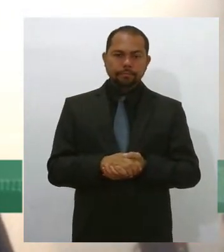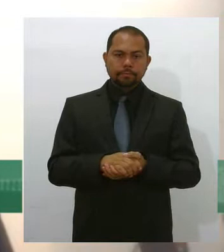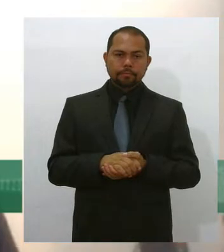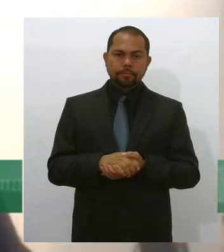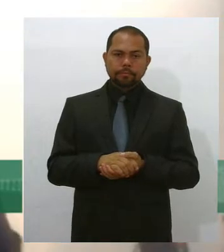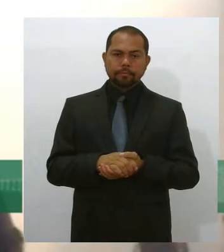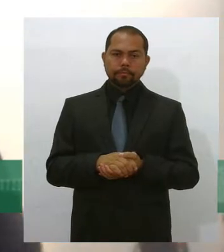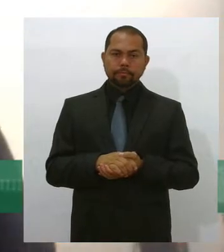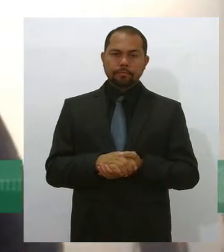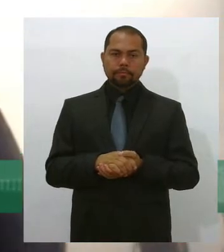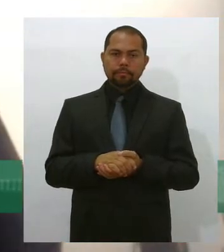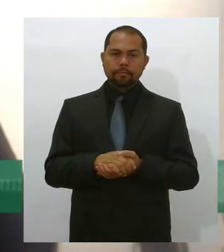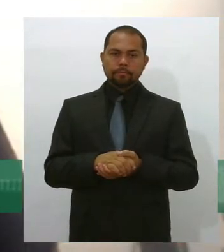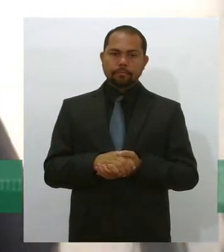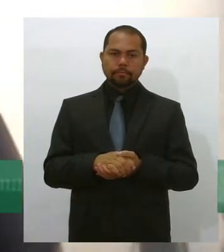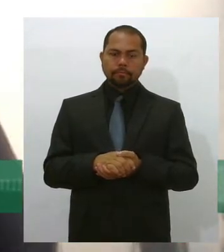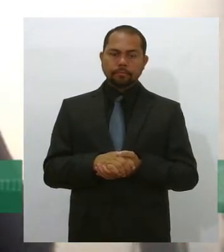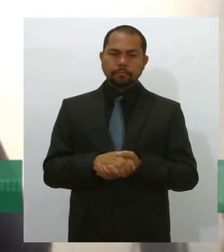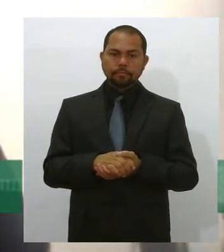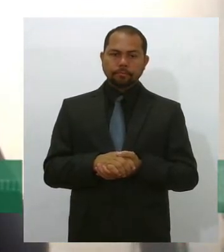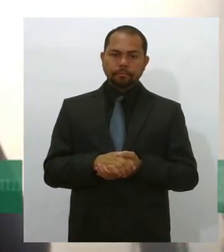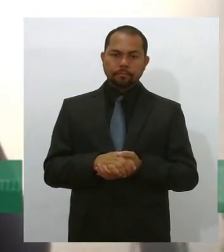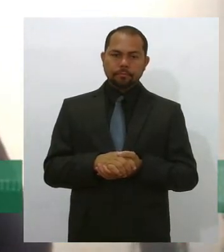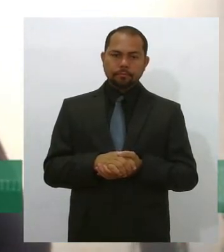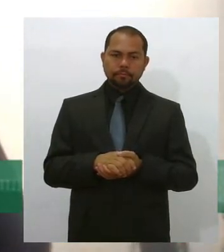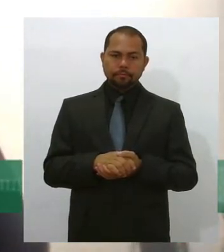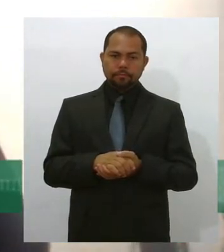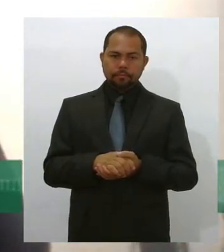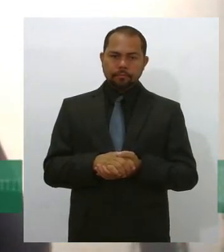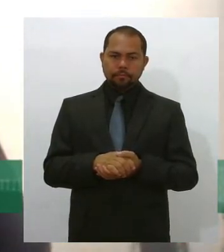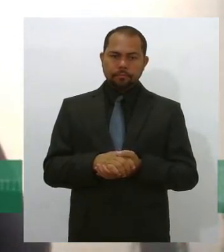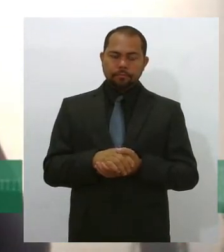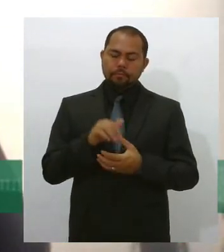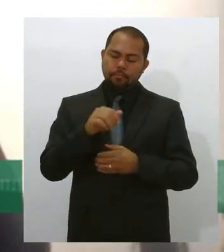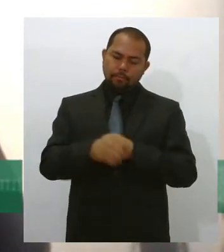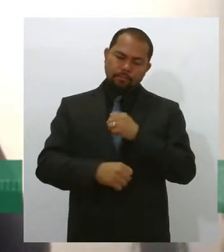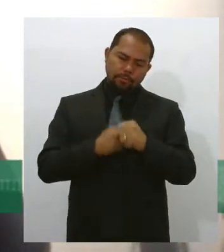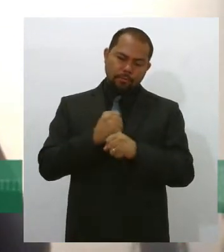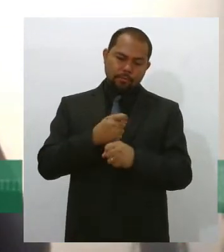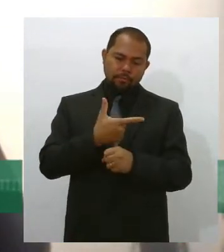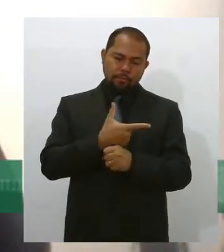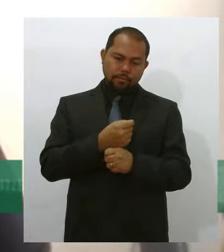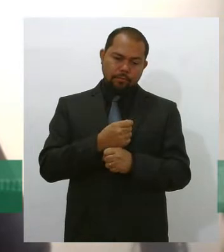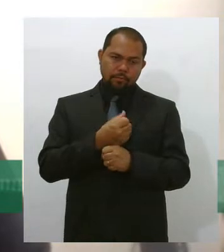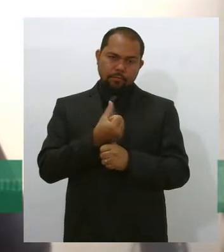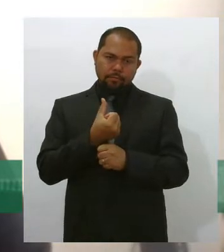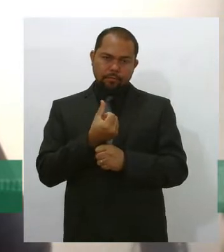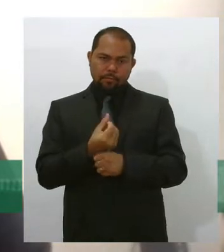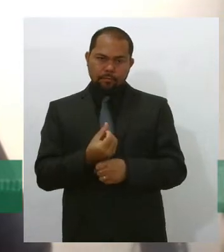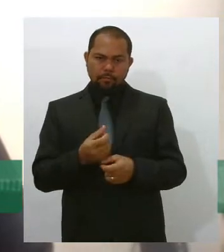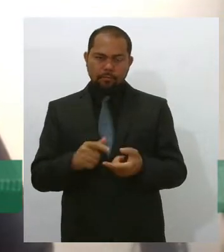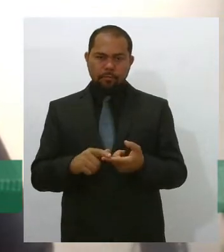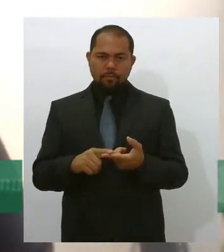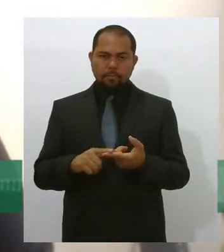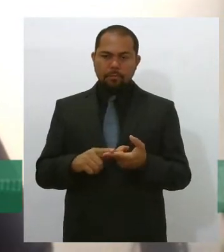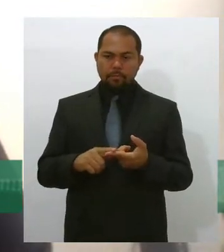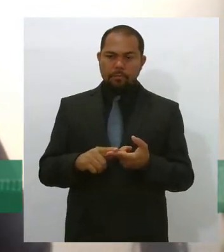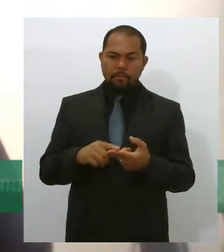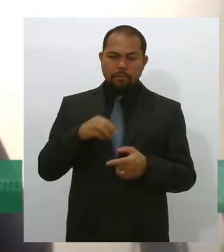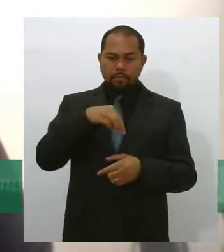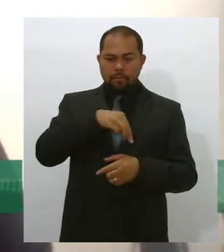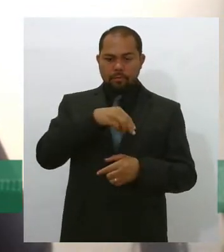isso da sua fala é e 2016 Ministério Público apresentou uma ação civil pública contra